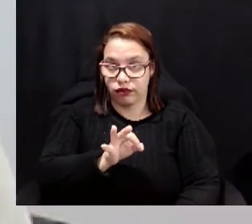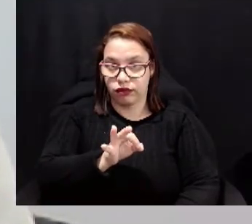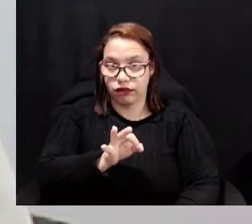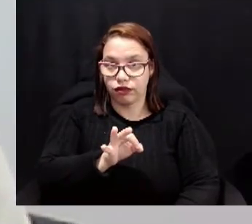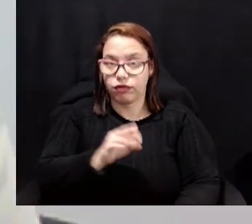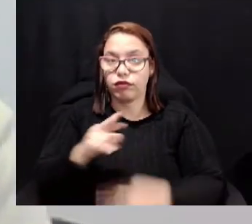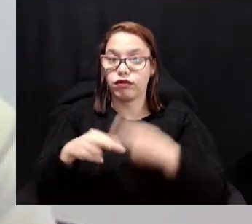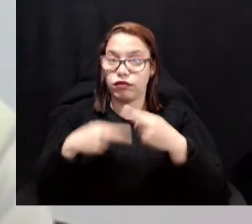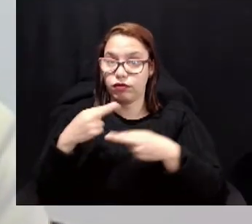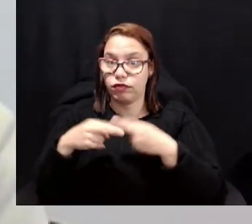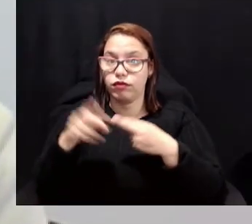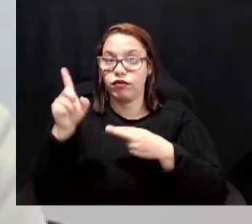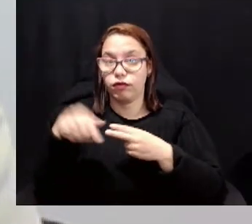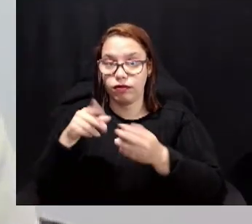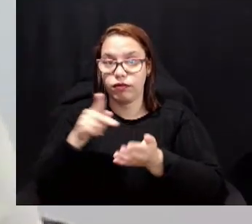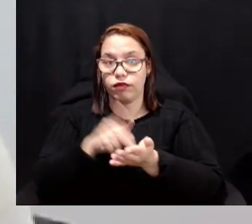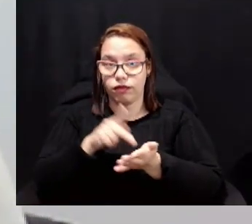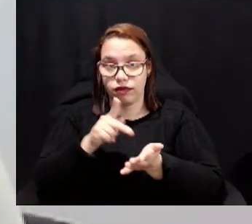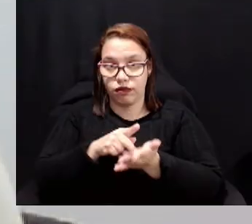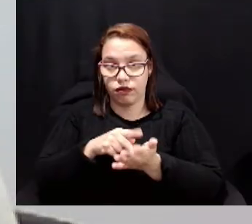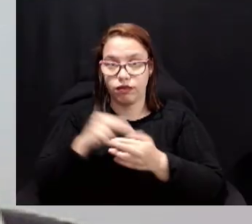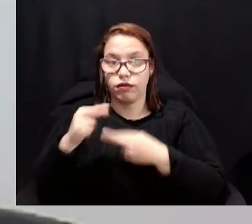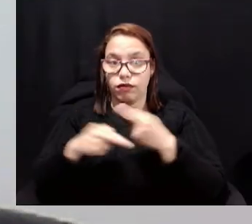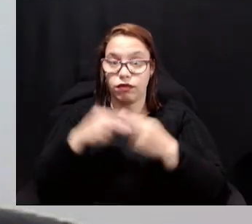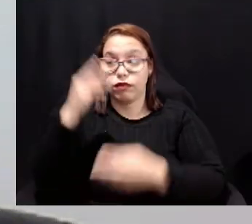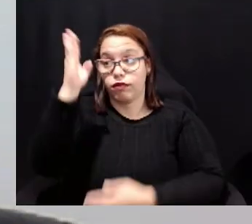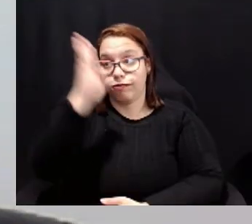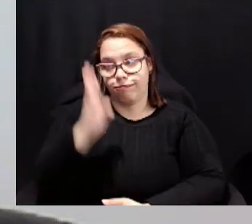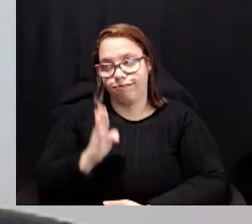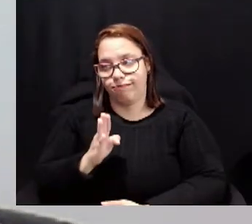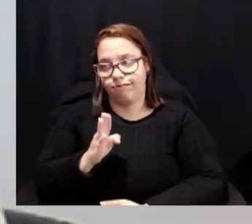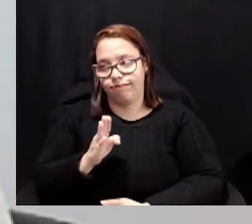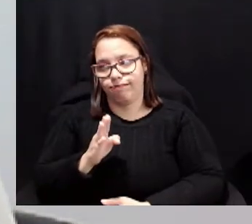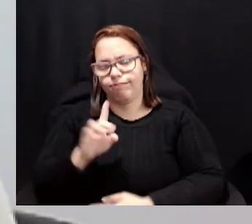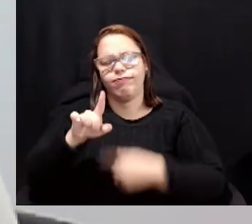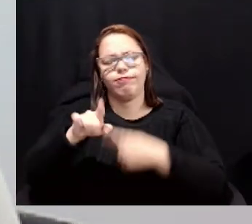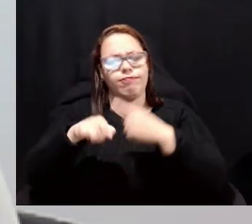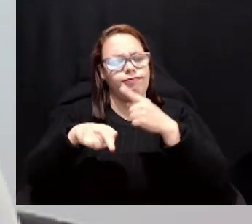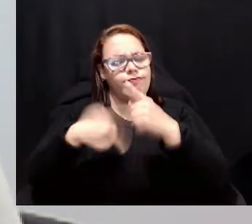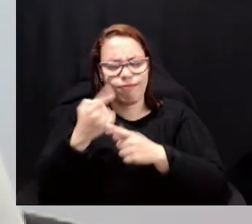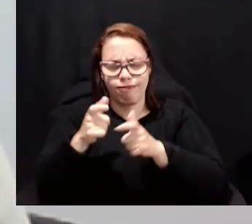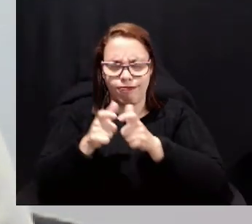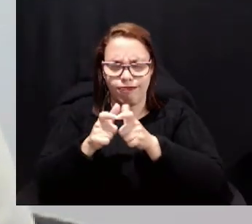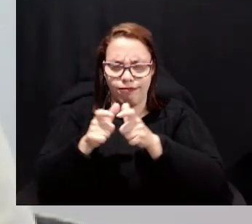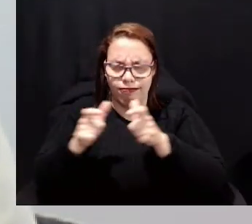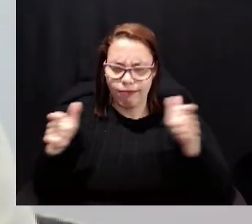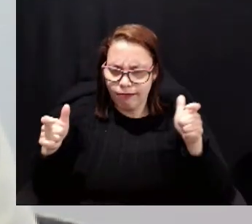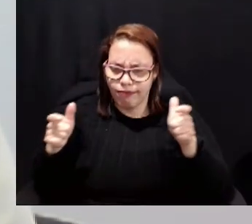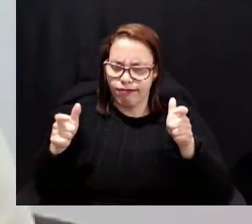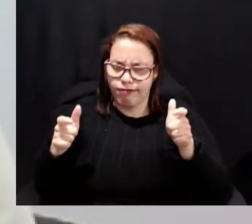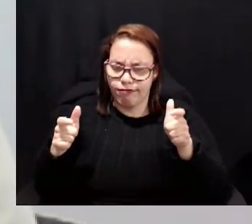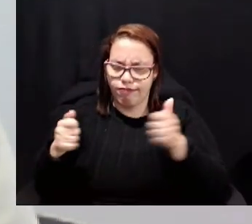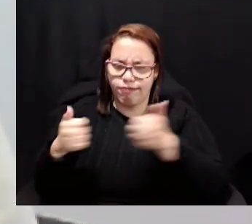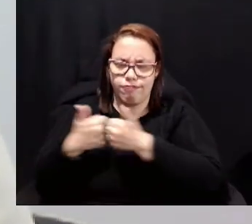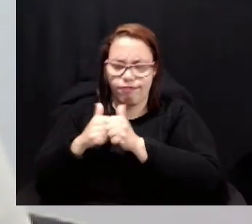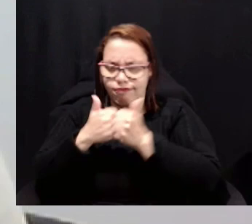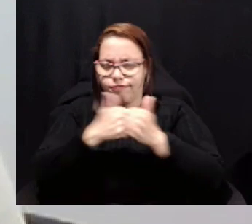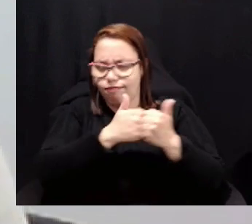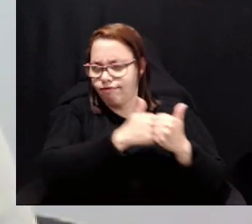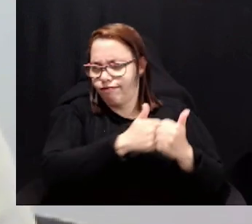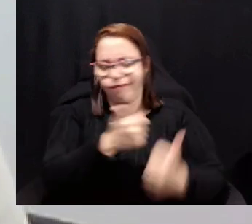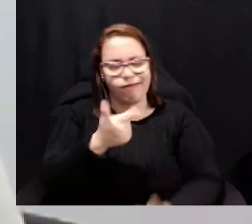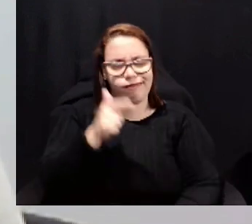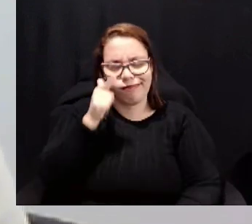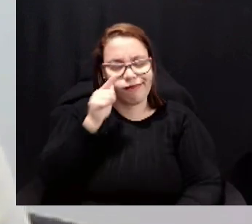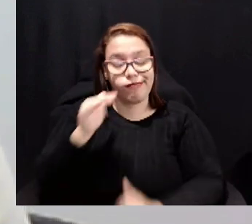material passível de reciclagem ele é de fato reciclado no Brasil. Então a gente tem um potencial enorme para explorar, né? Enquanto